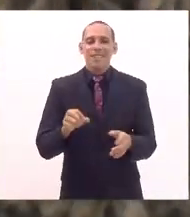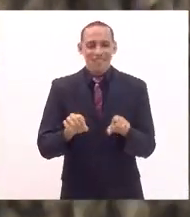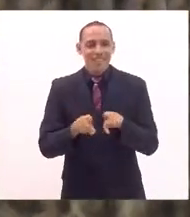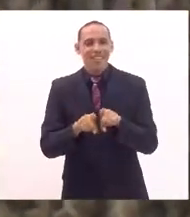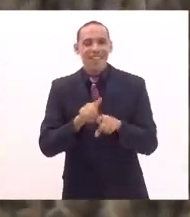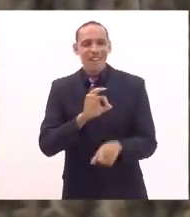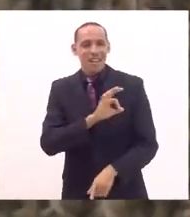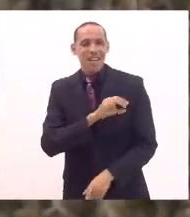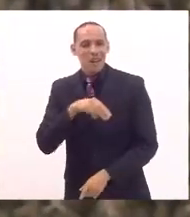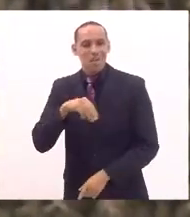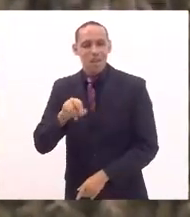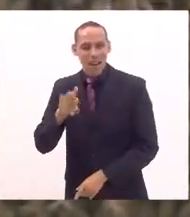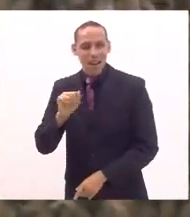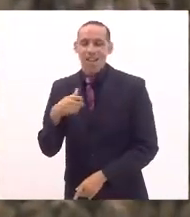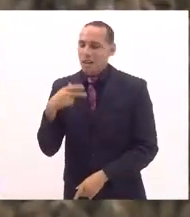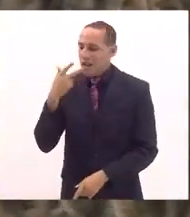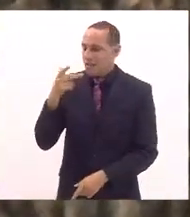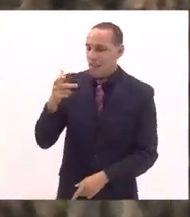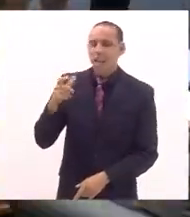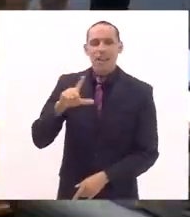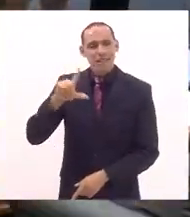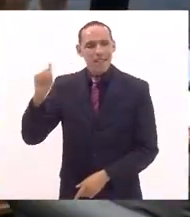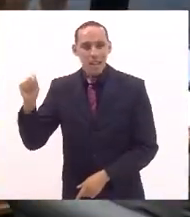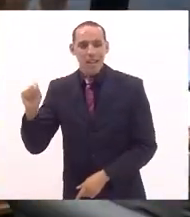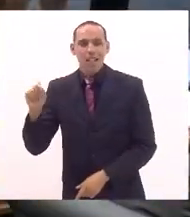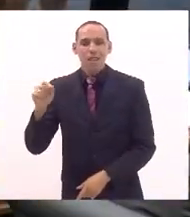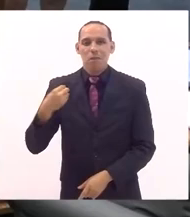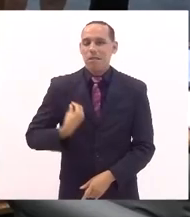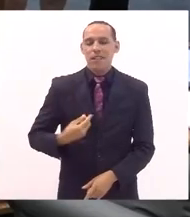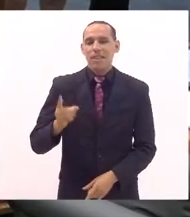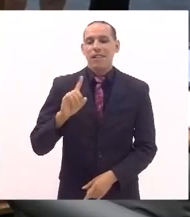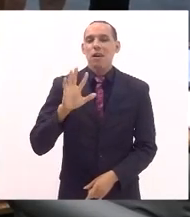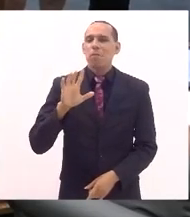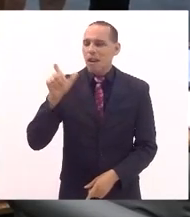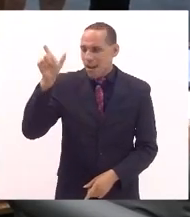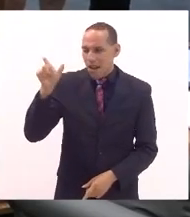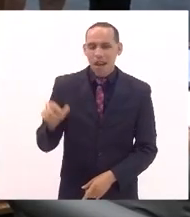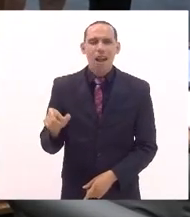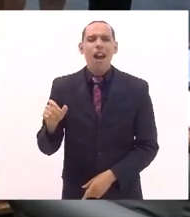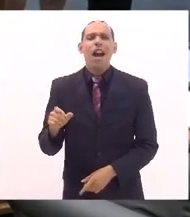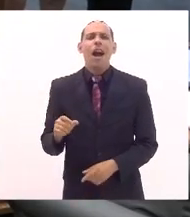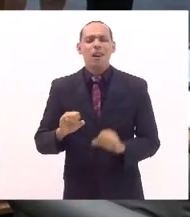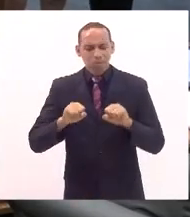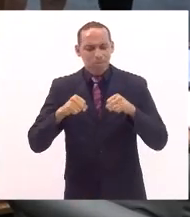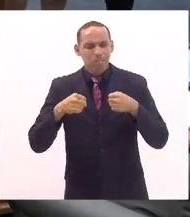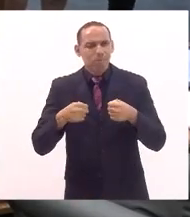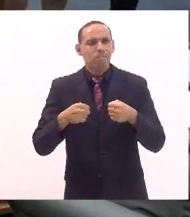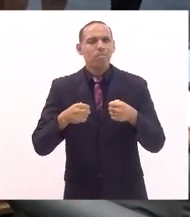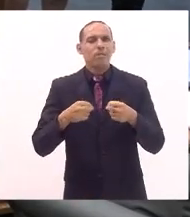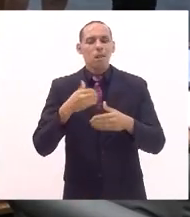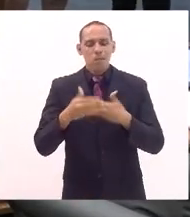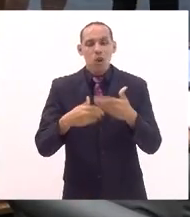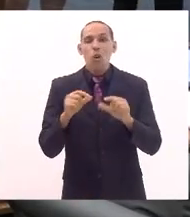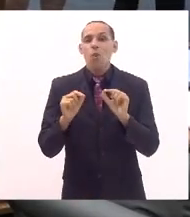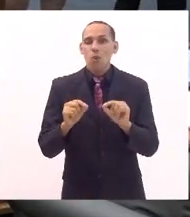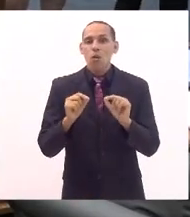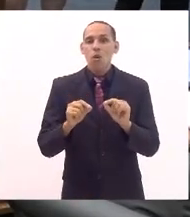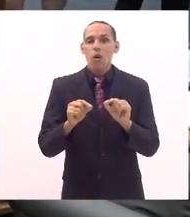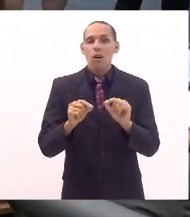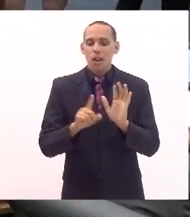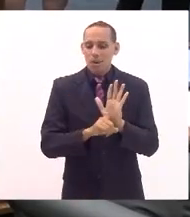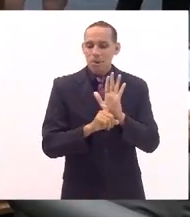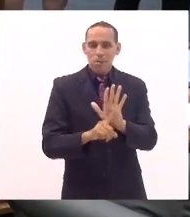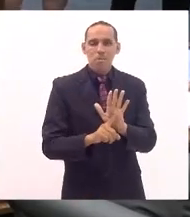Rocha eu falei ela não tá aqui né teve um compromisso mas é uma das deputadas mais empenhados nesse processo de consolidação